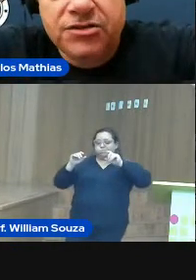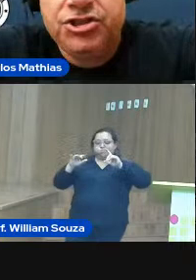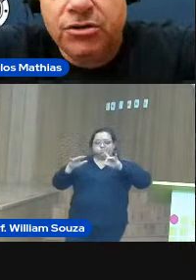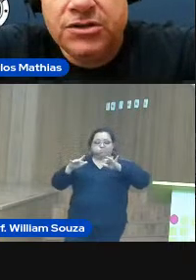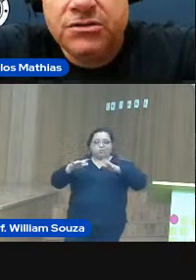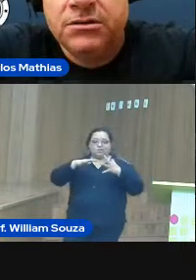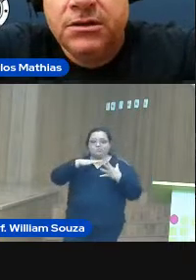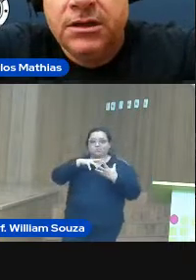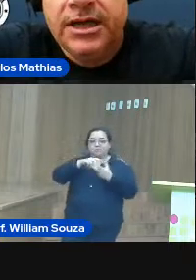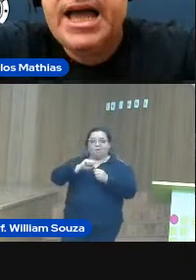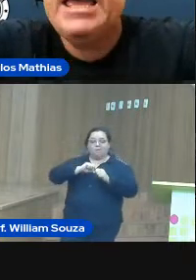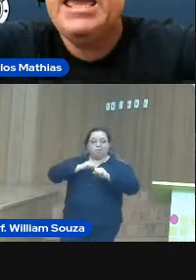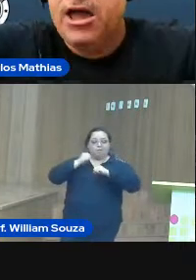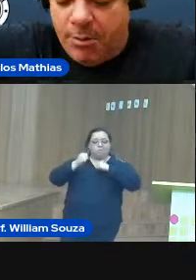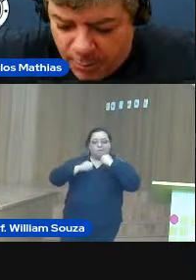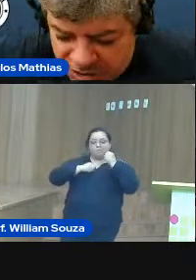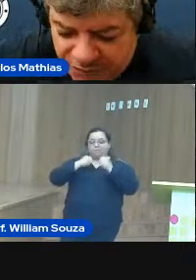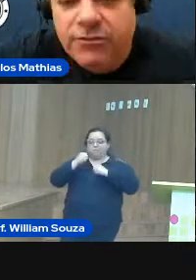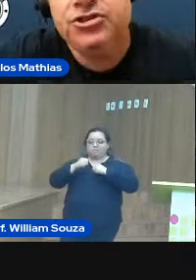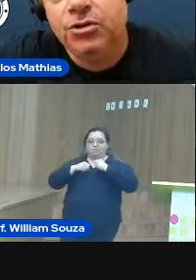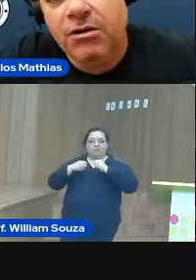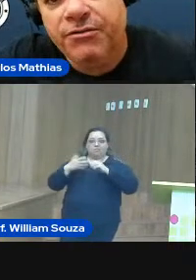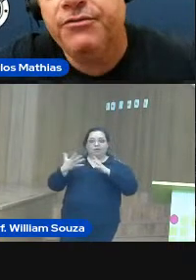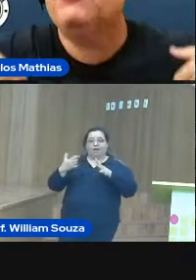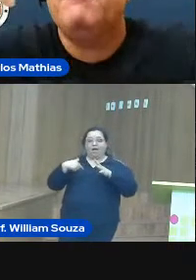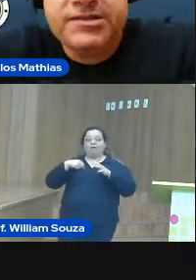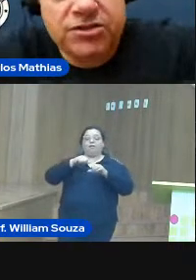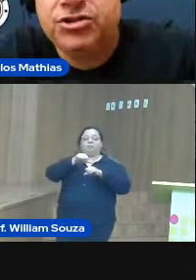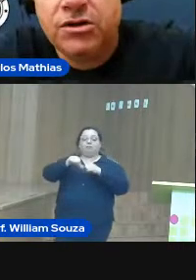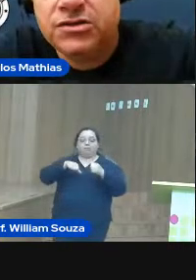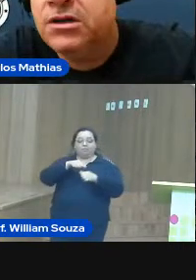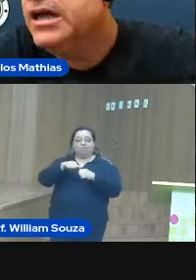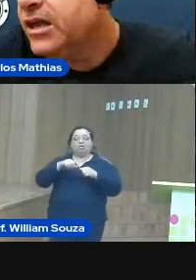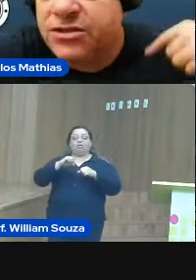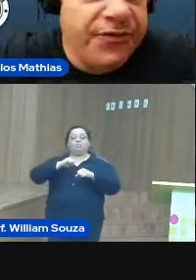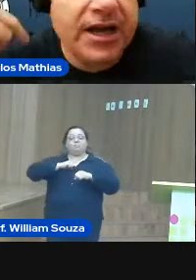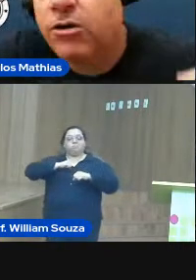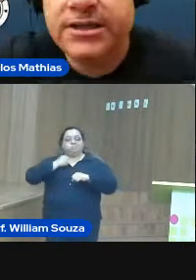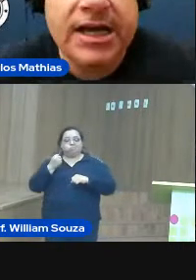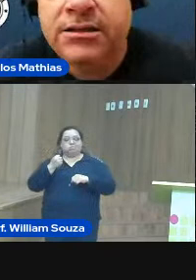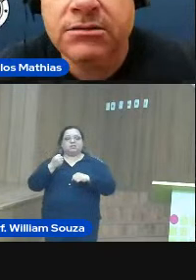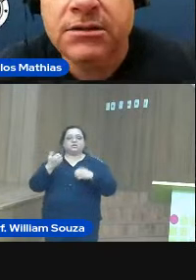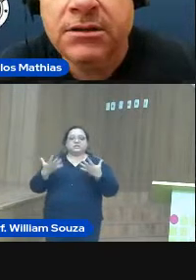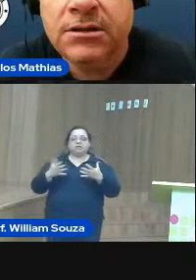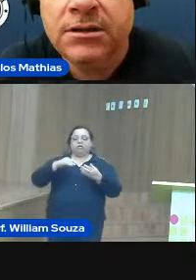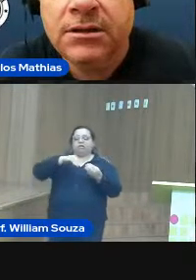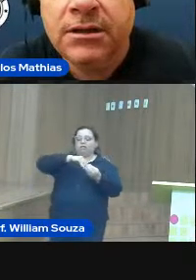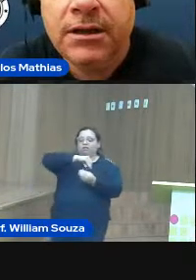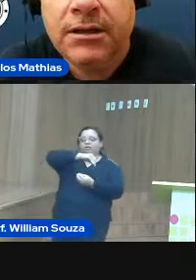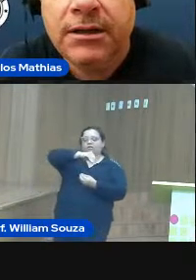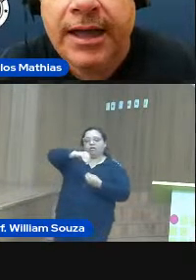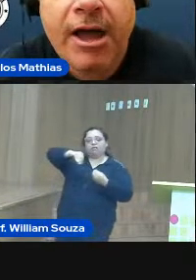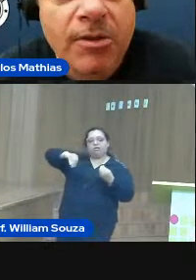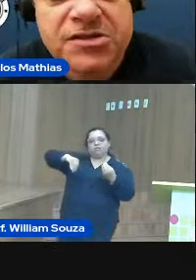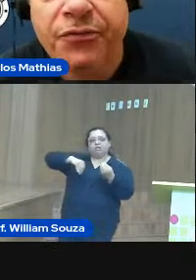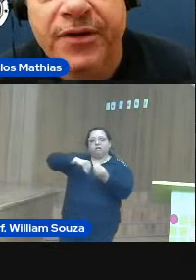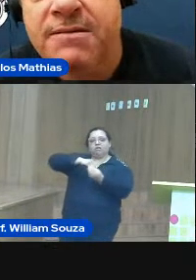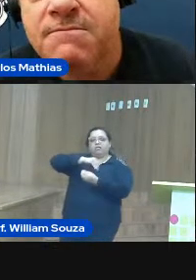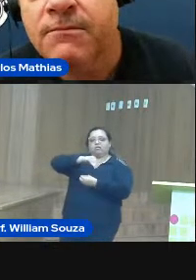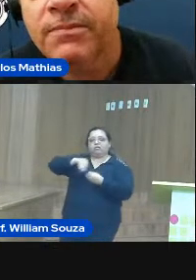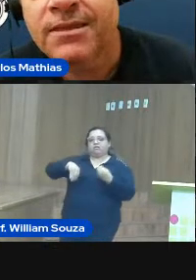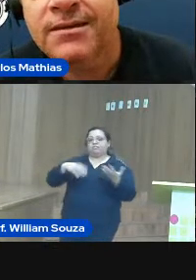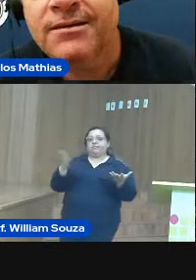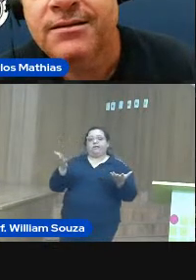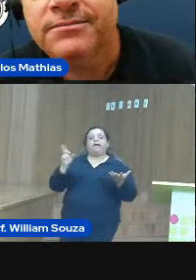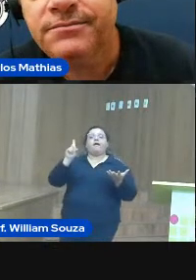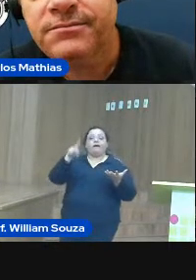mais odioso e aí eu me modifico de novo, fico mais odioso e isso fica rodando, é o nosso fim.